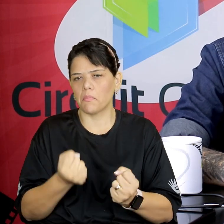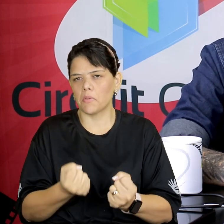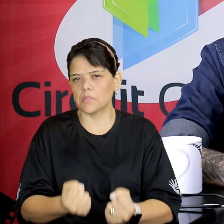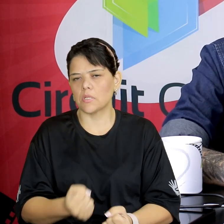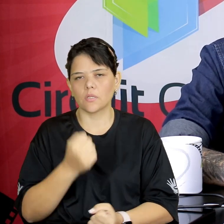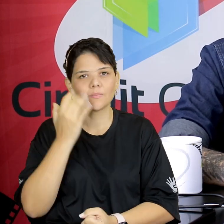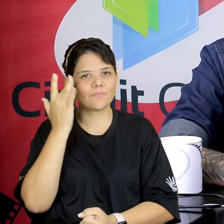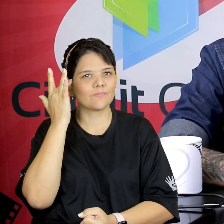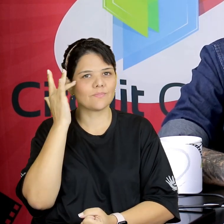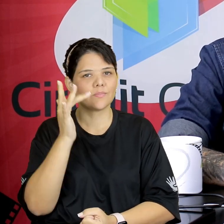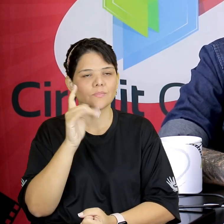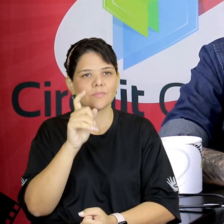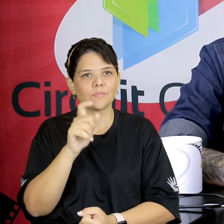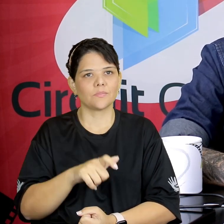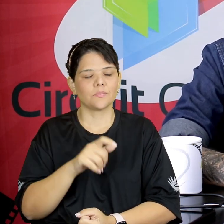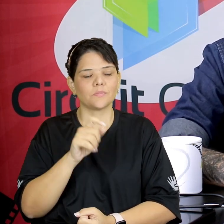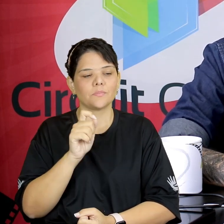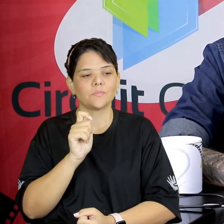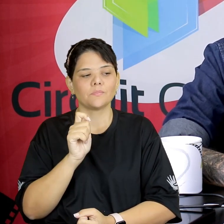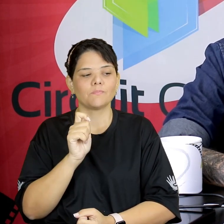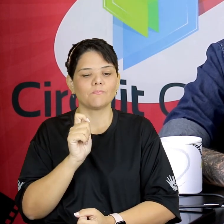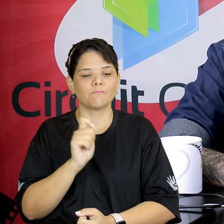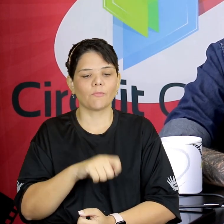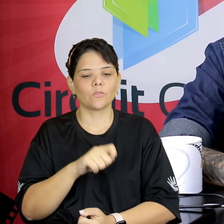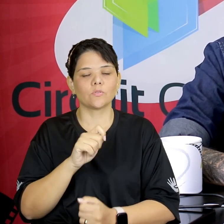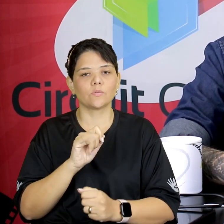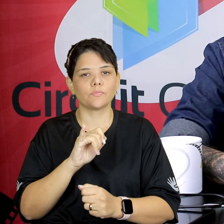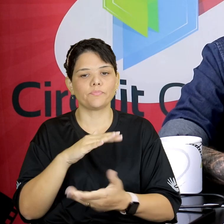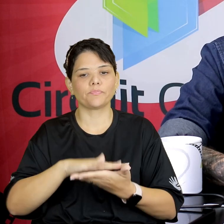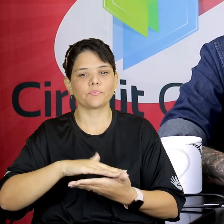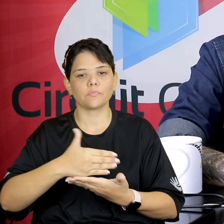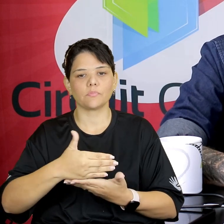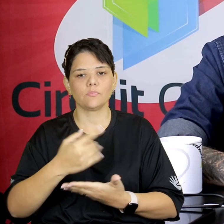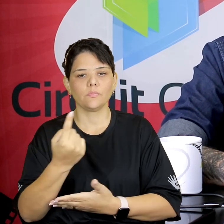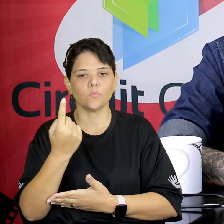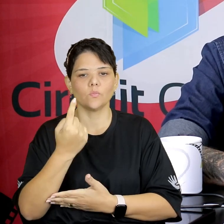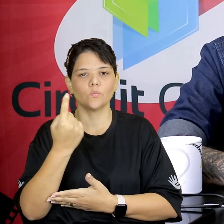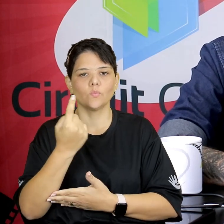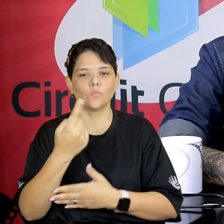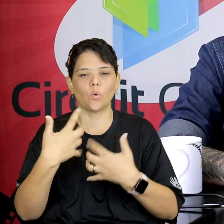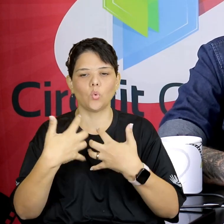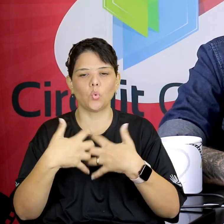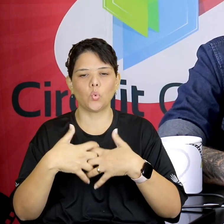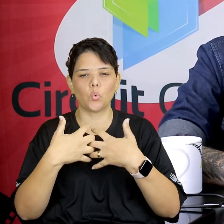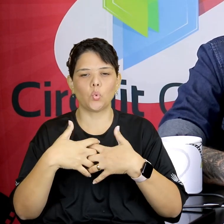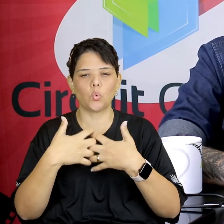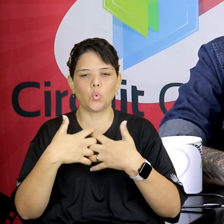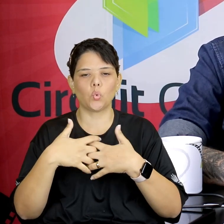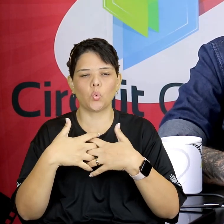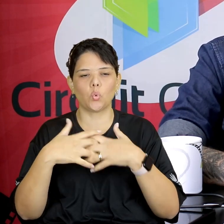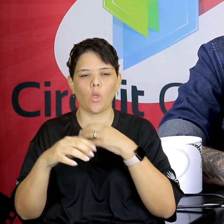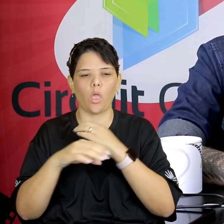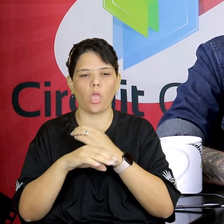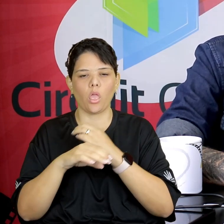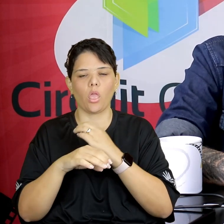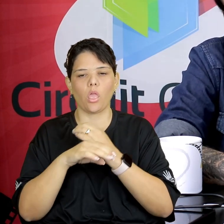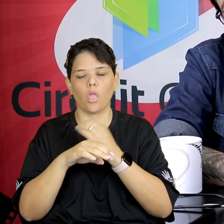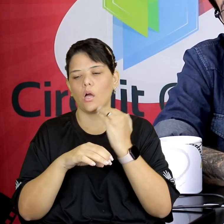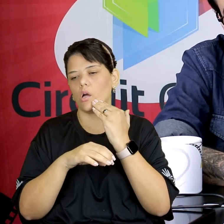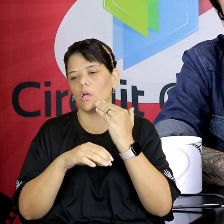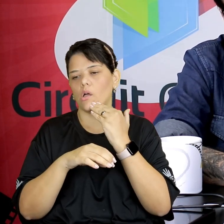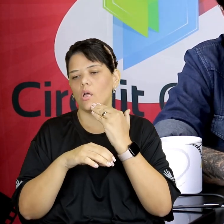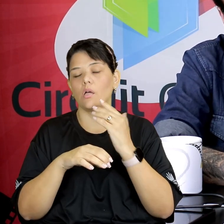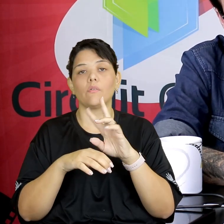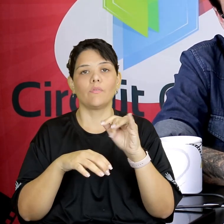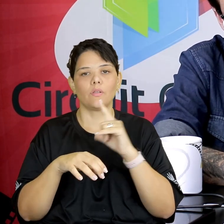ele está puxando. Você sabe se ele é pesado para o seu computador, se o computador não está rodando bem quando você está editando. Então, ele vai estar